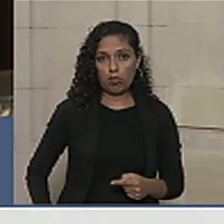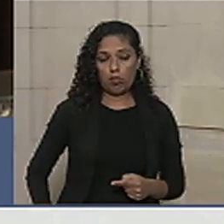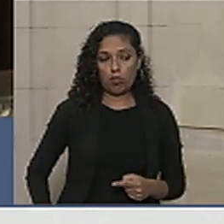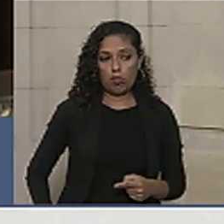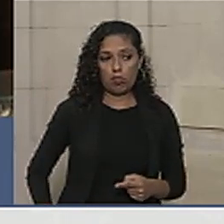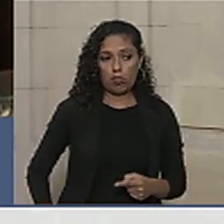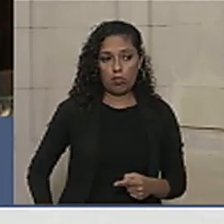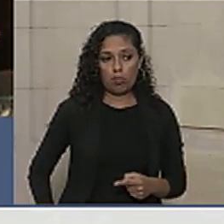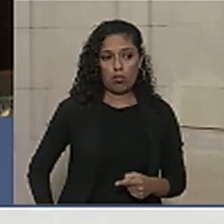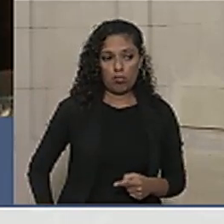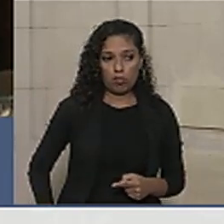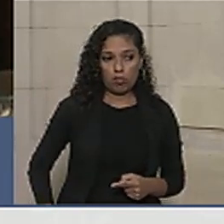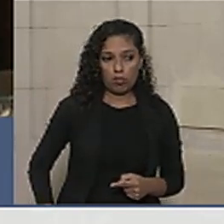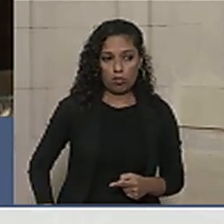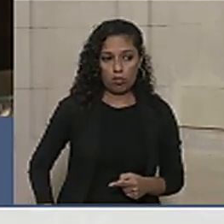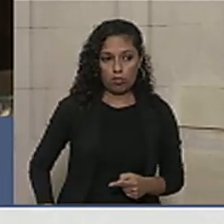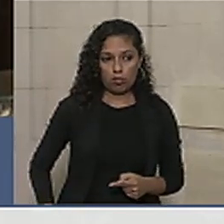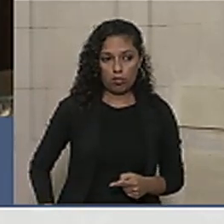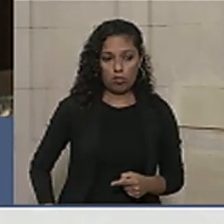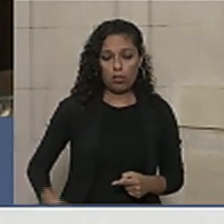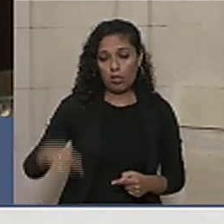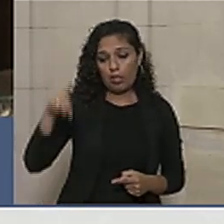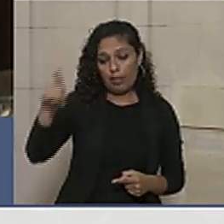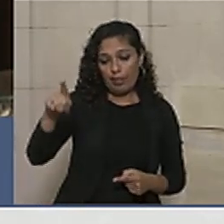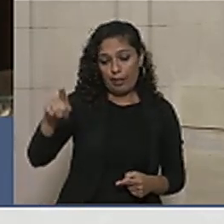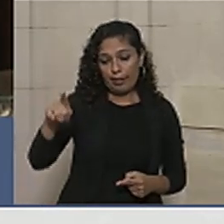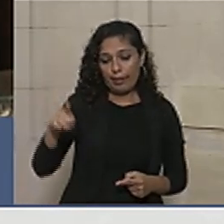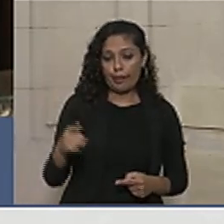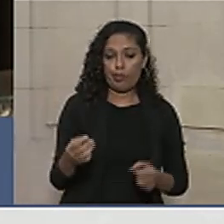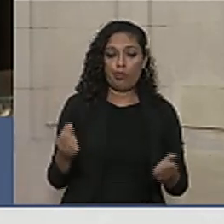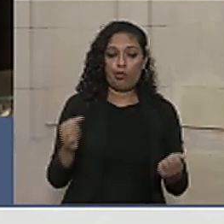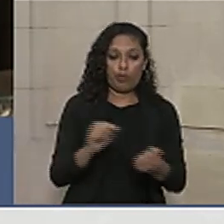evidentemente um neófito em parlamento,